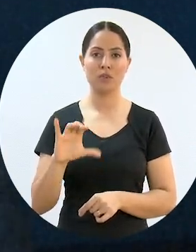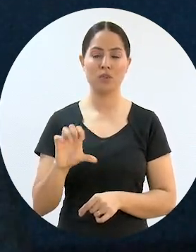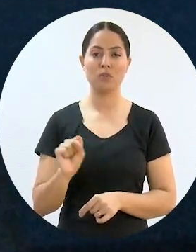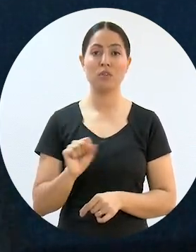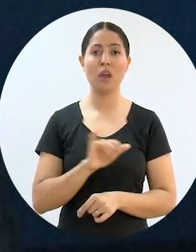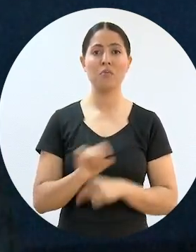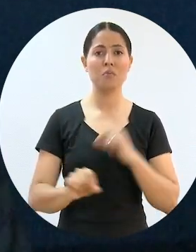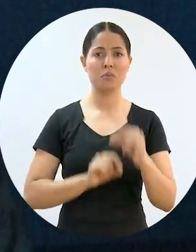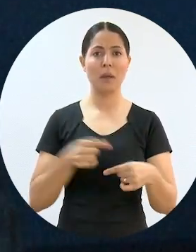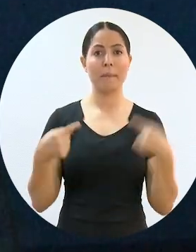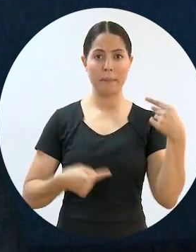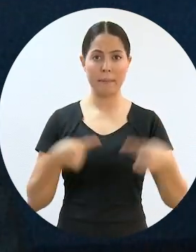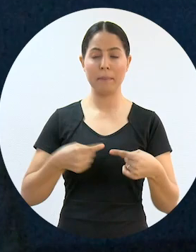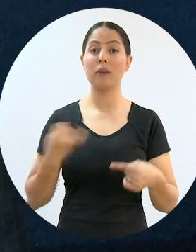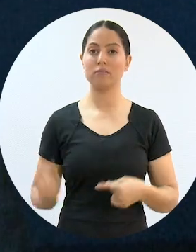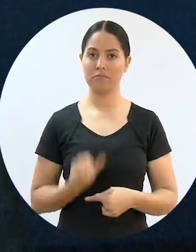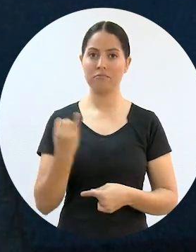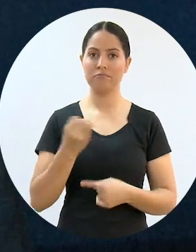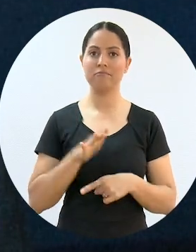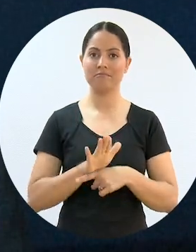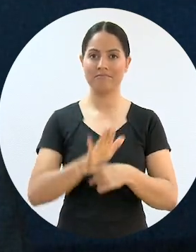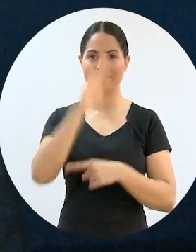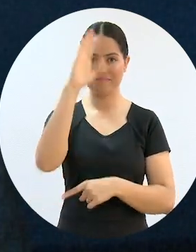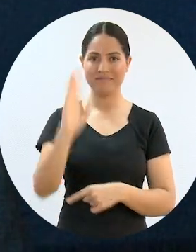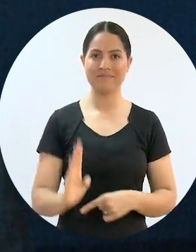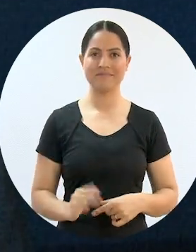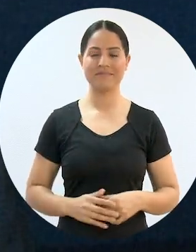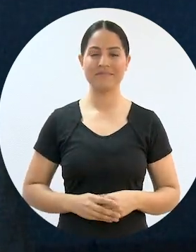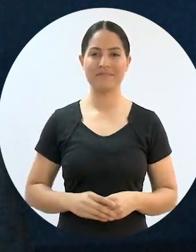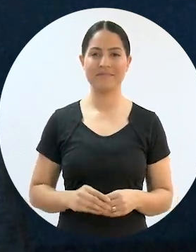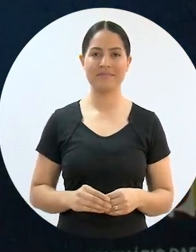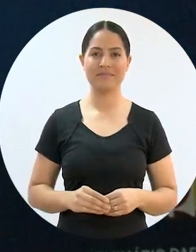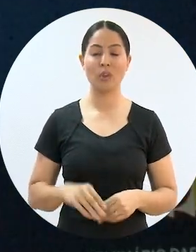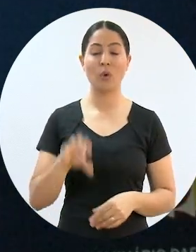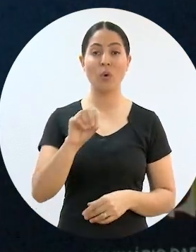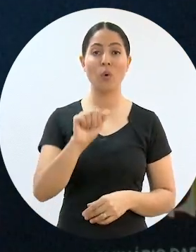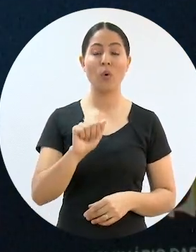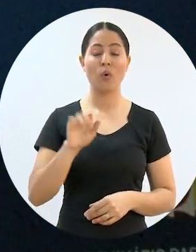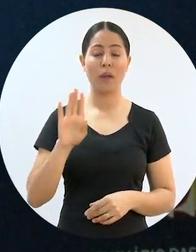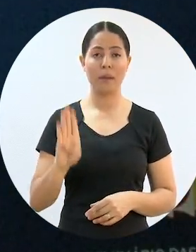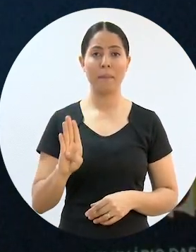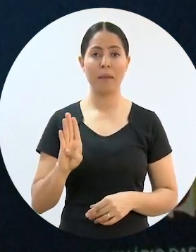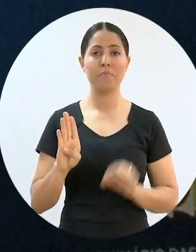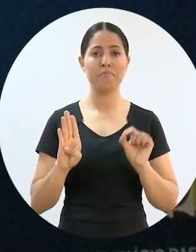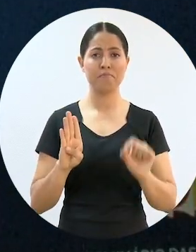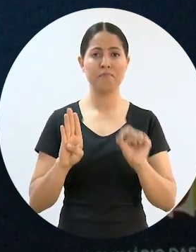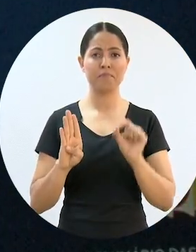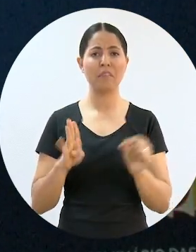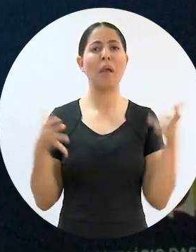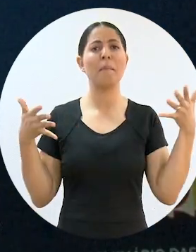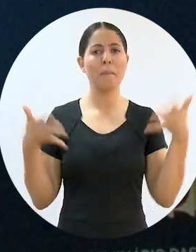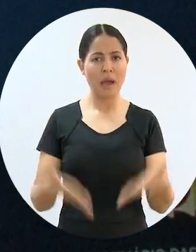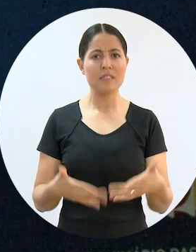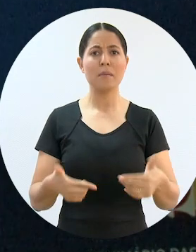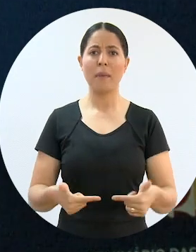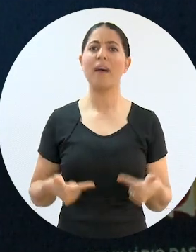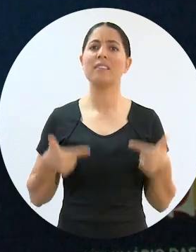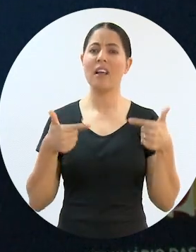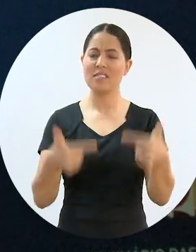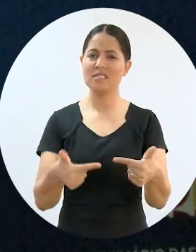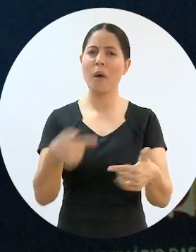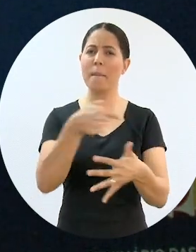temáticas abordadas podem ajudar os demais países que compõem o bloco. A Ordem dos Advogados do Brasil tem